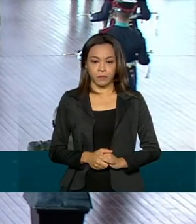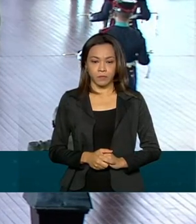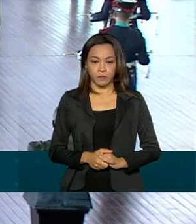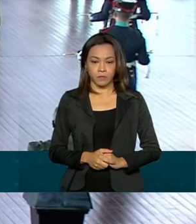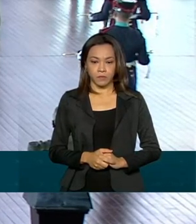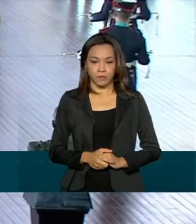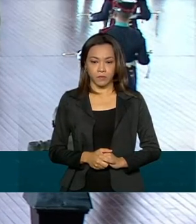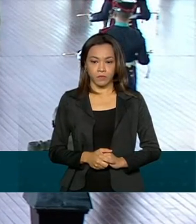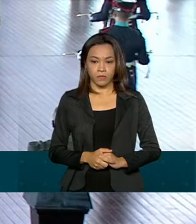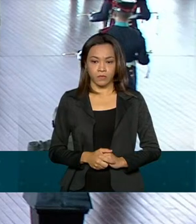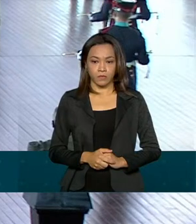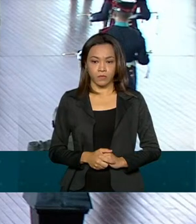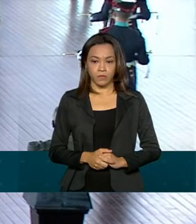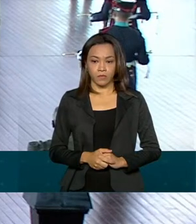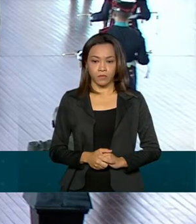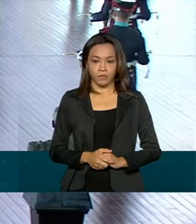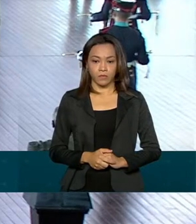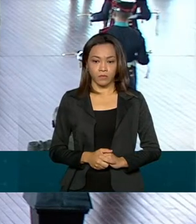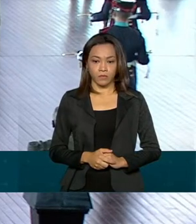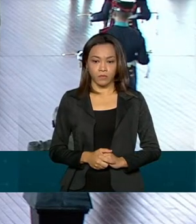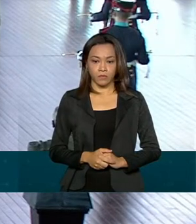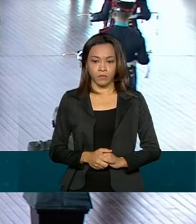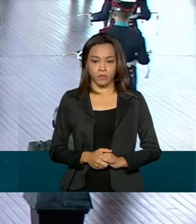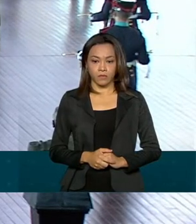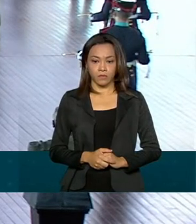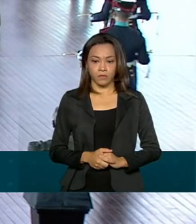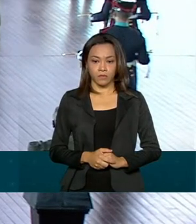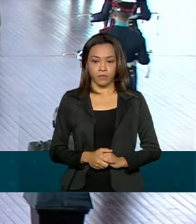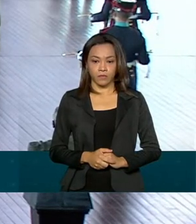E aí é um